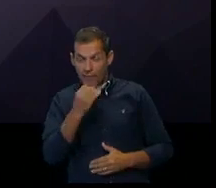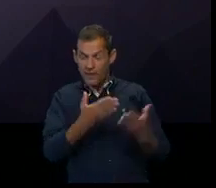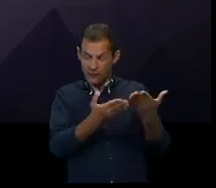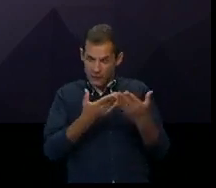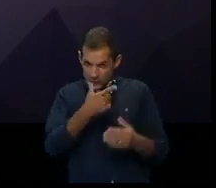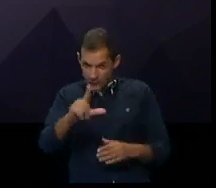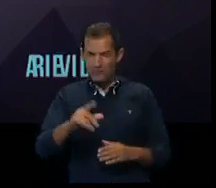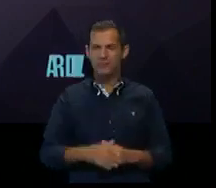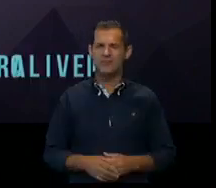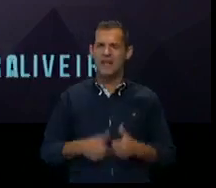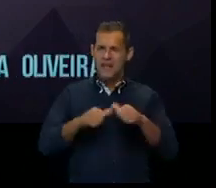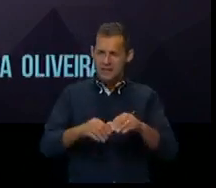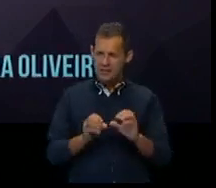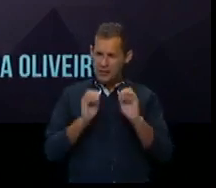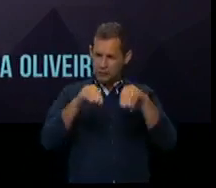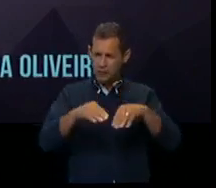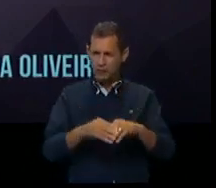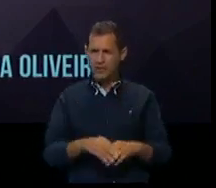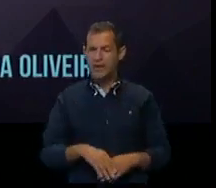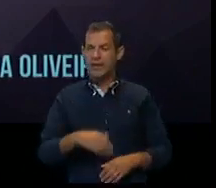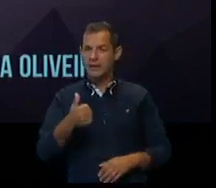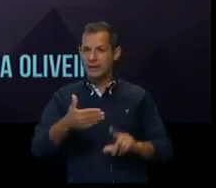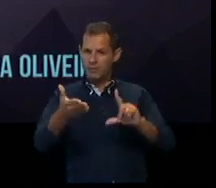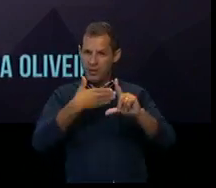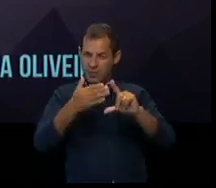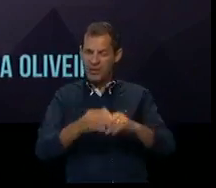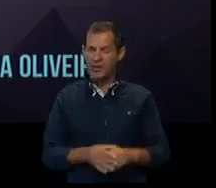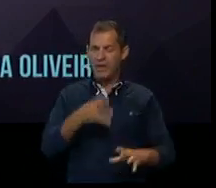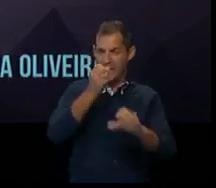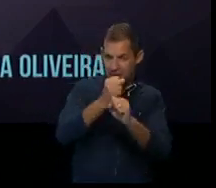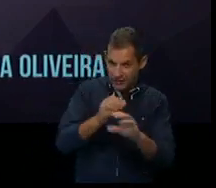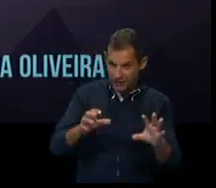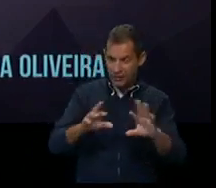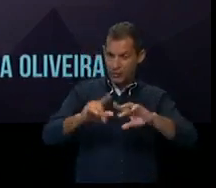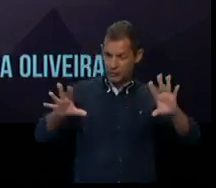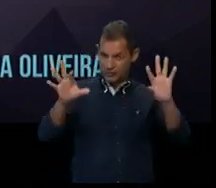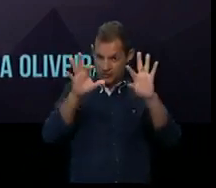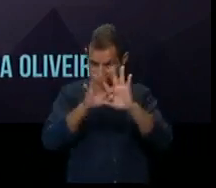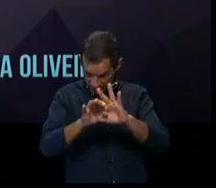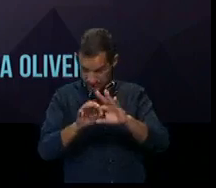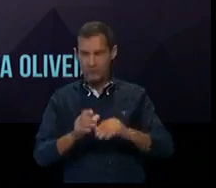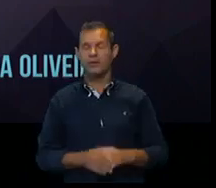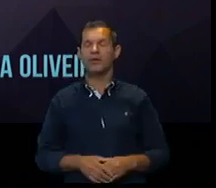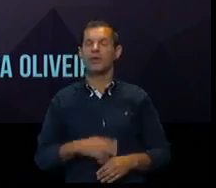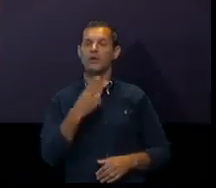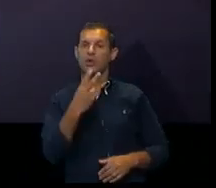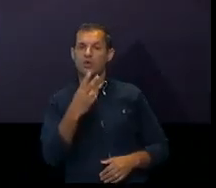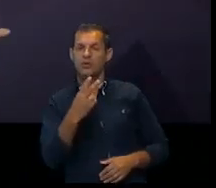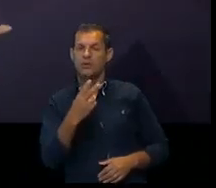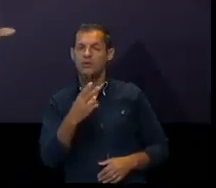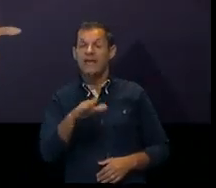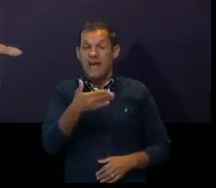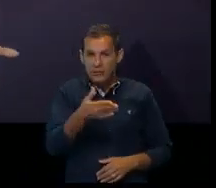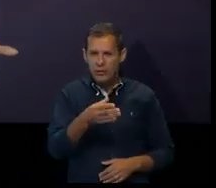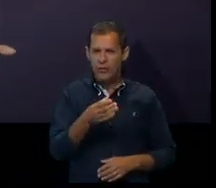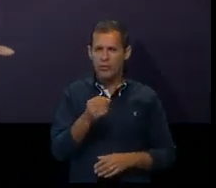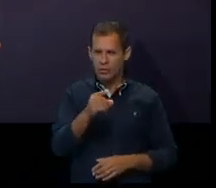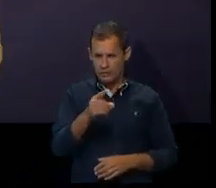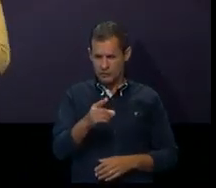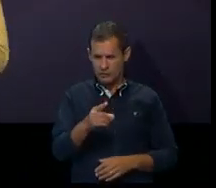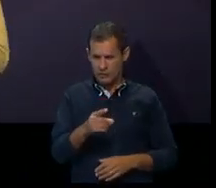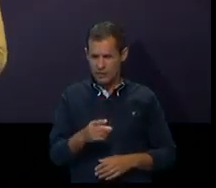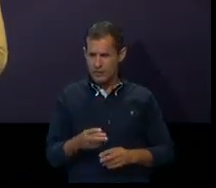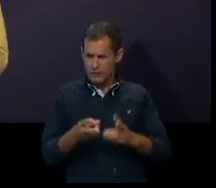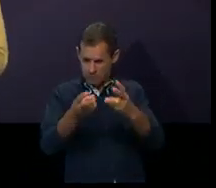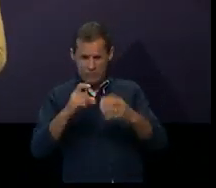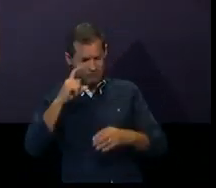Bem-vindo de volta! Estamos chegando ao fim da primeira unidade de Cálculo Diferencial e Integral 2. E então, o que achou?